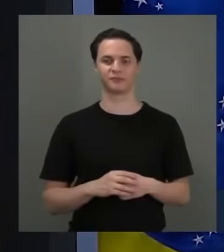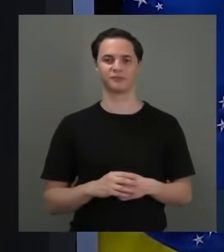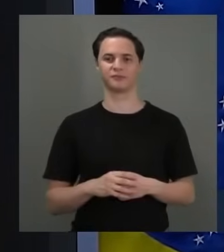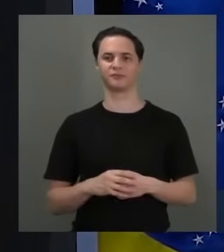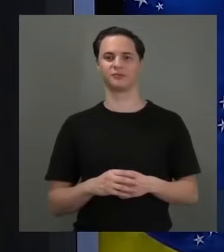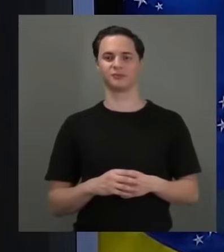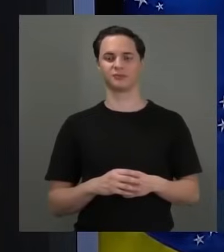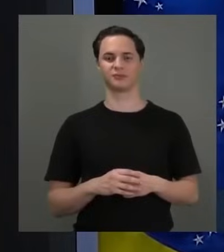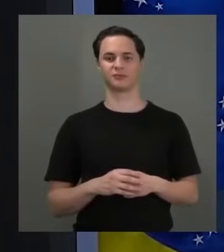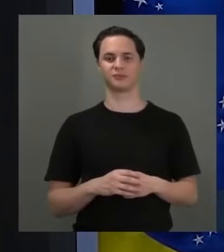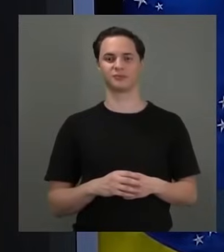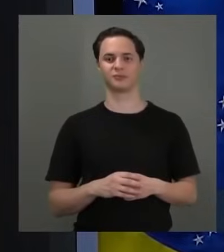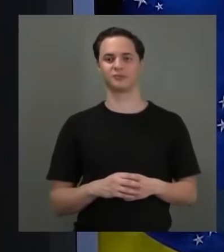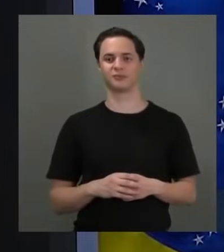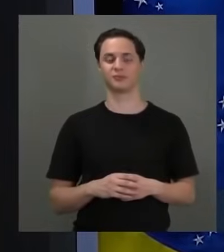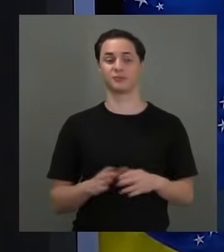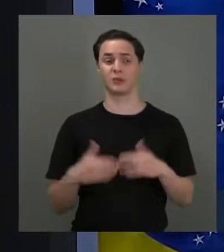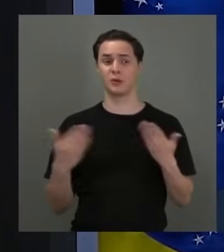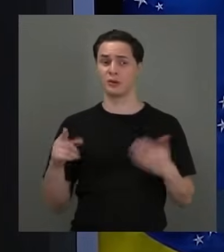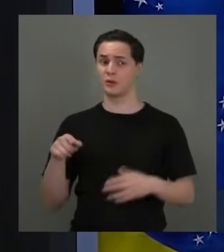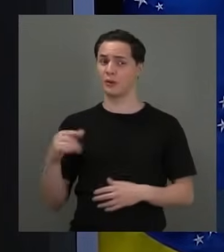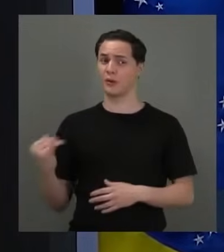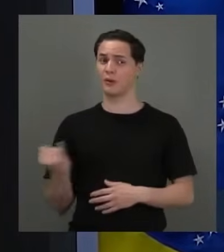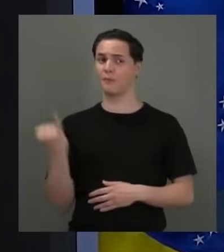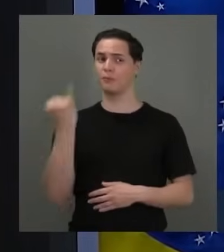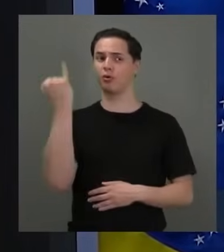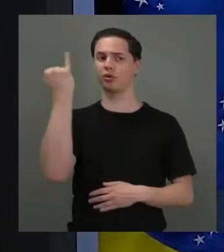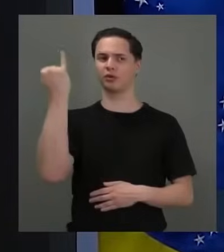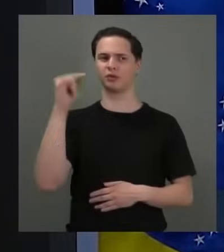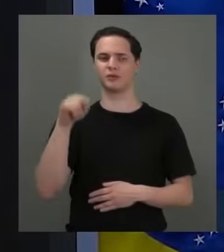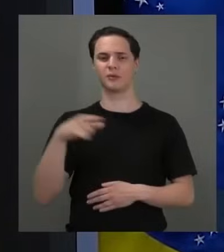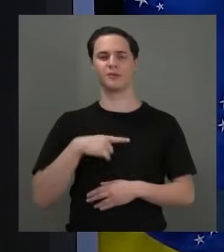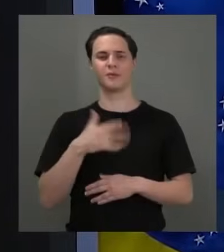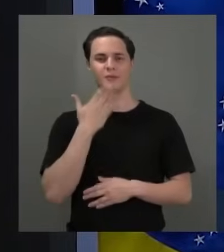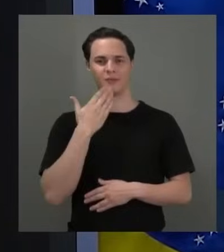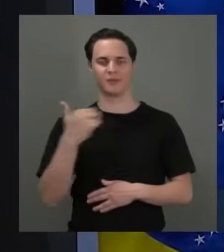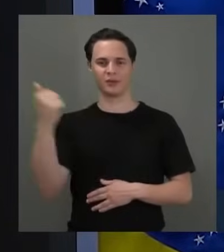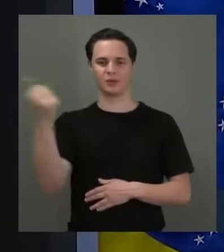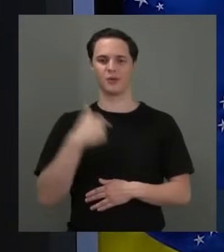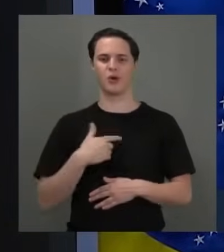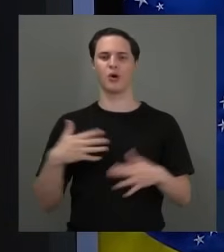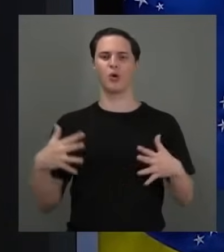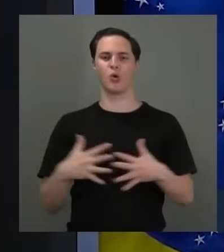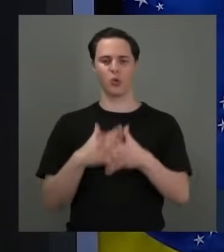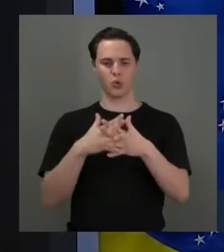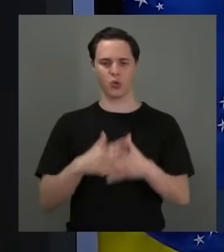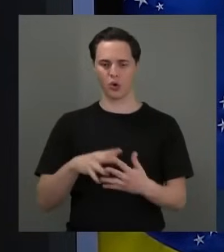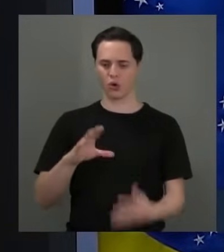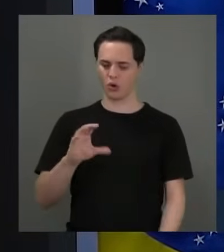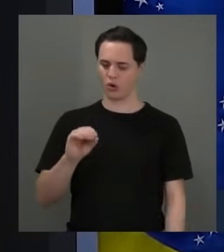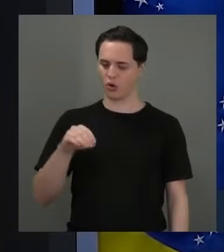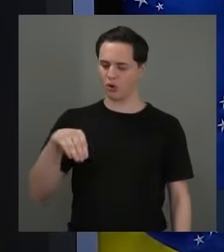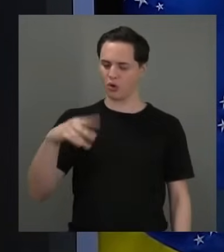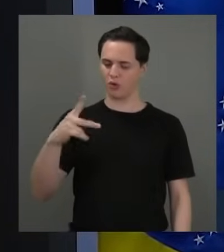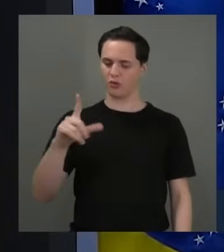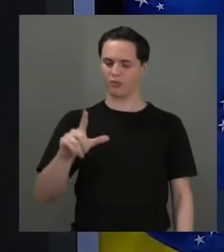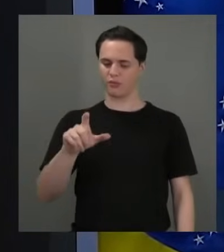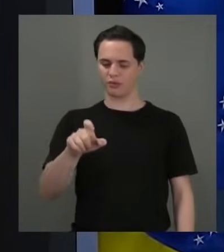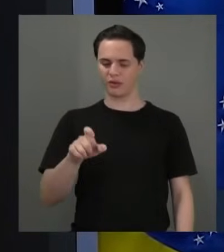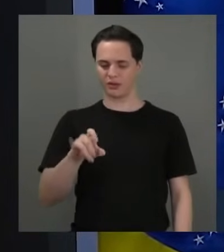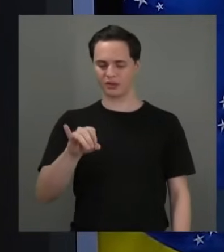complexidade. Isso é importante, sem dúvida nenhuma, para melhorar a complexidade, para melhorar a competitividade do país, reduzir essa